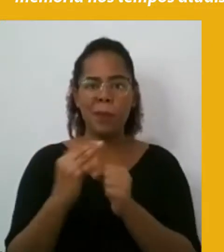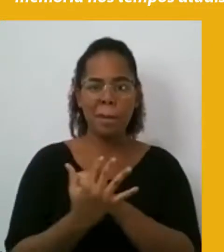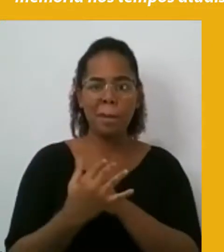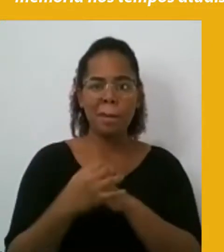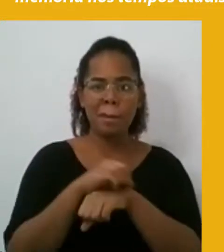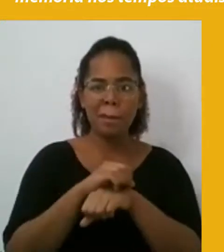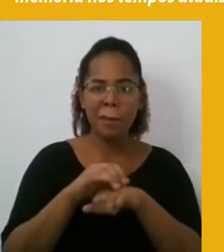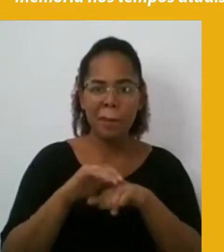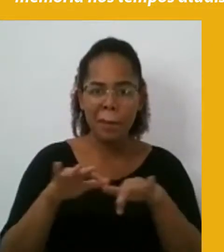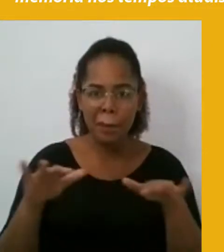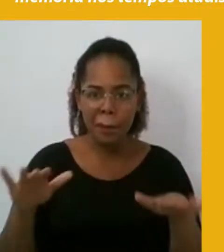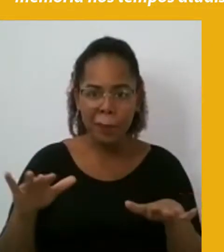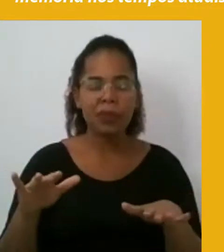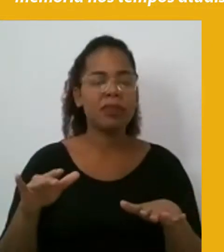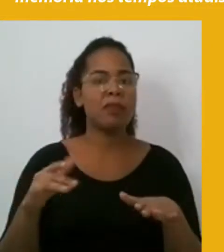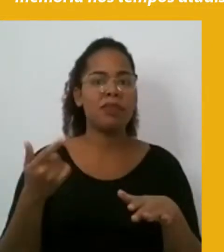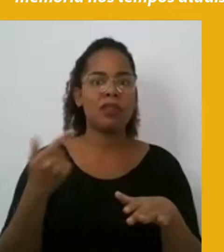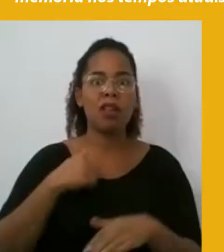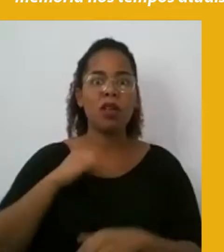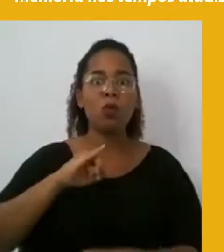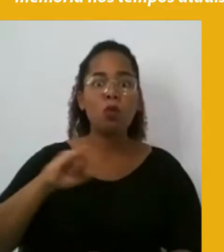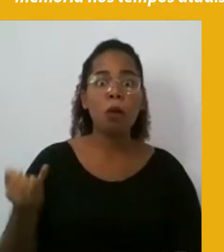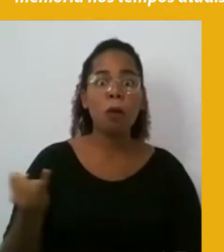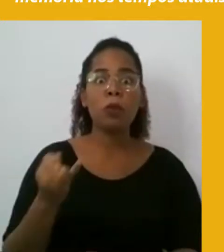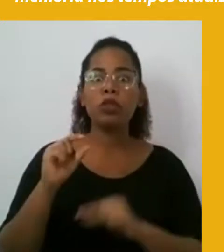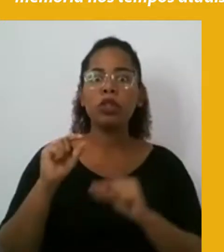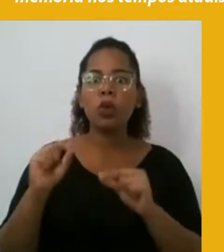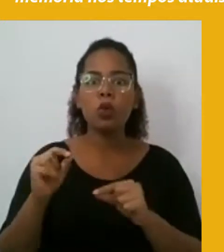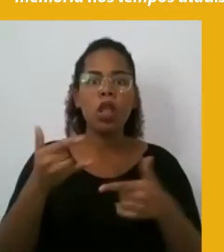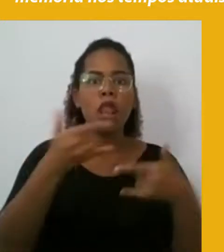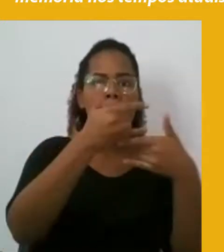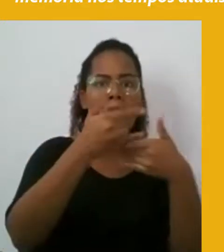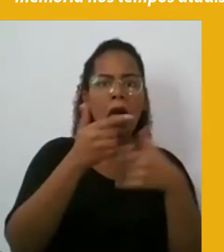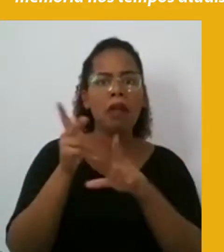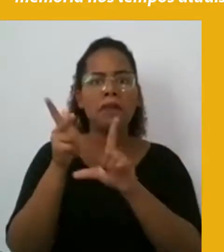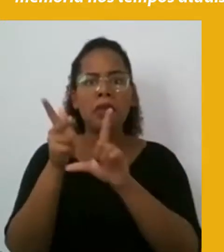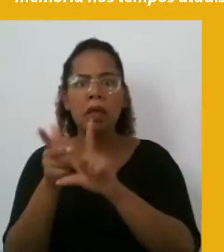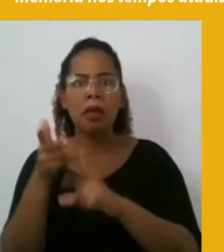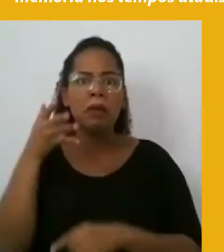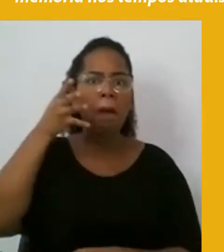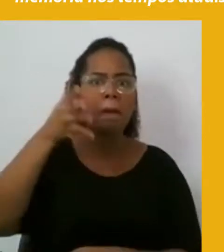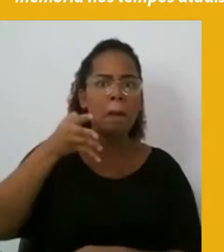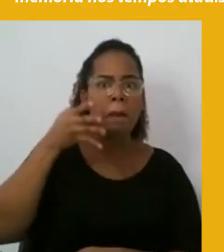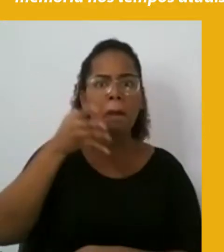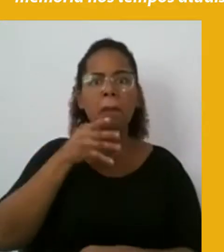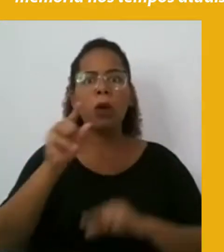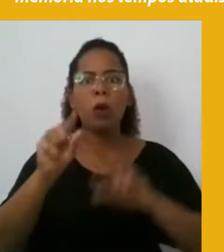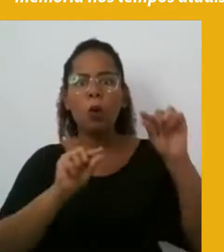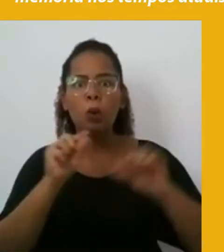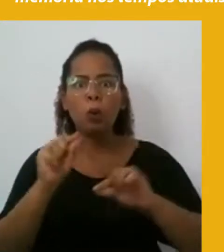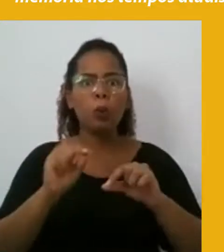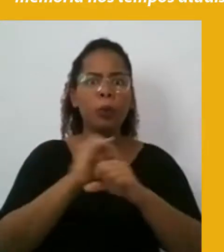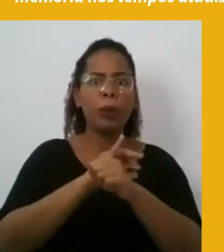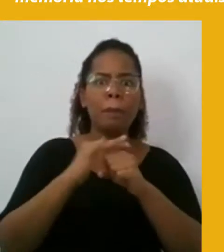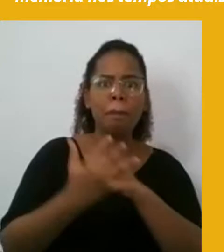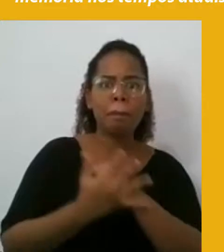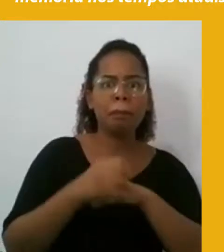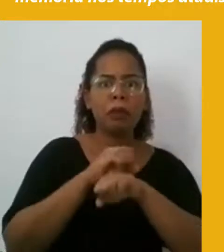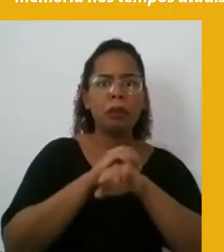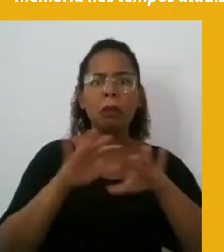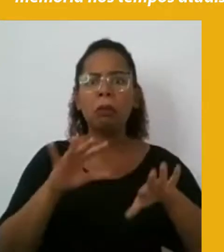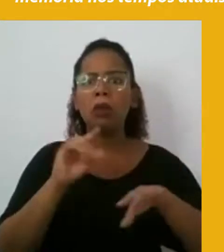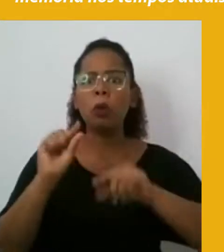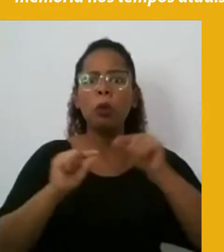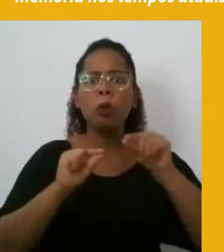primeiros encontros, as primeiras palestras, webinários e lives sobre as consequências possíveis, os impactos possíveis da